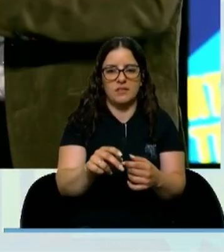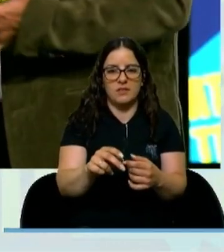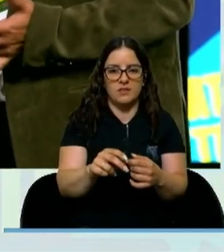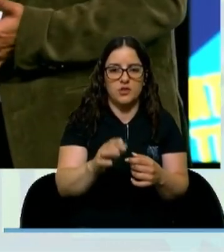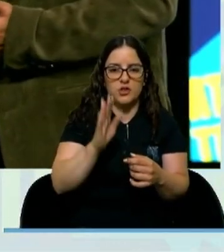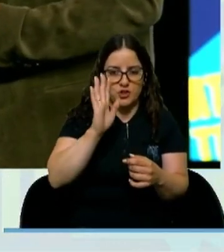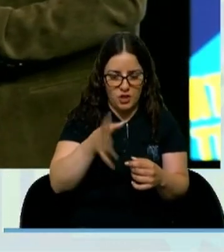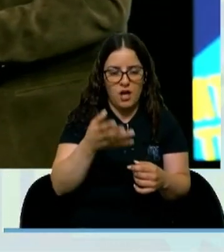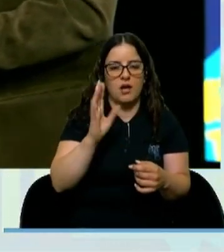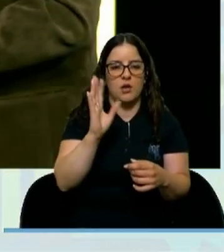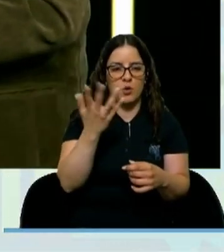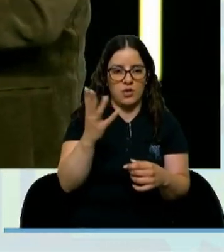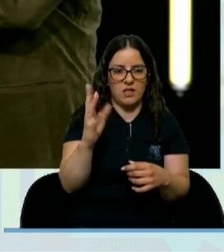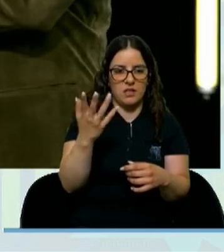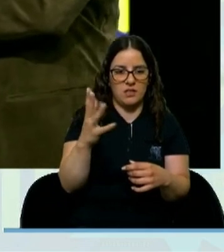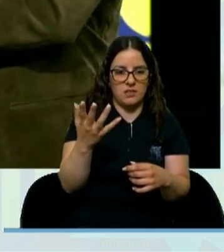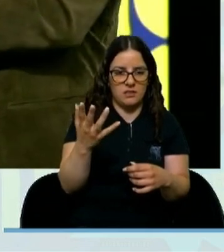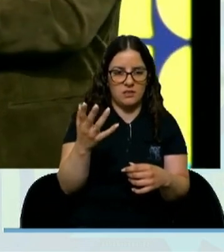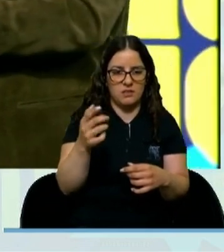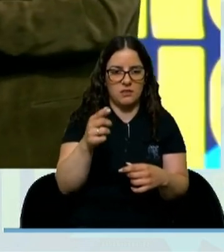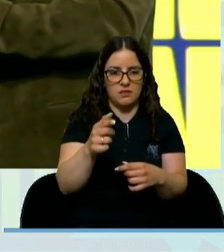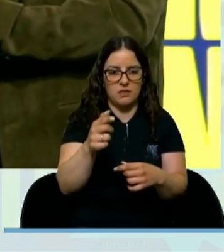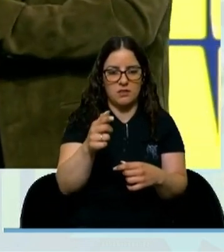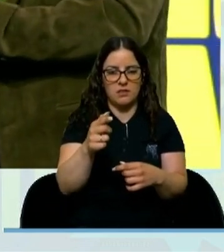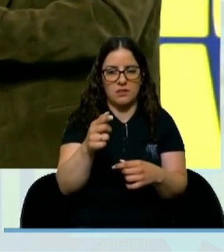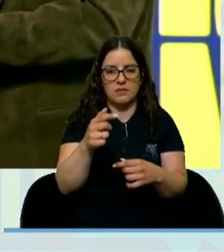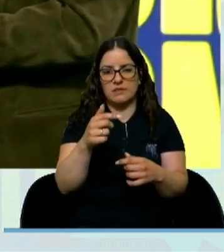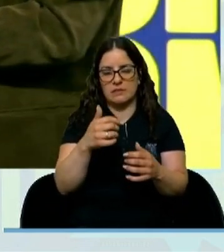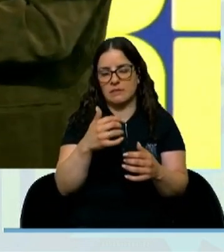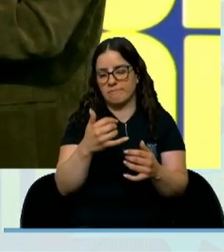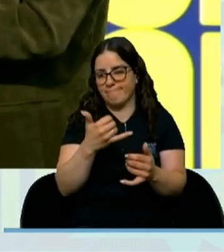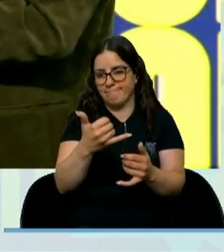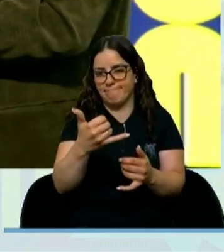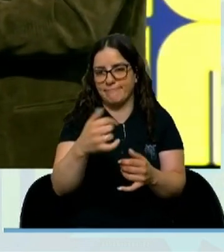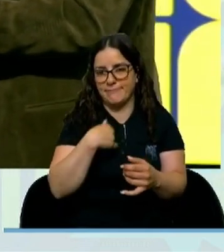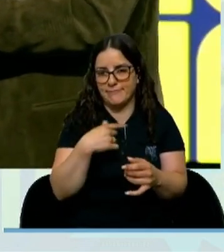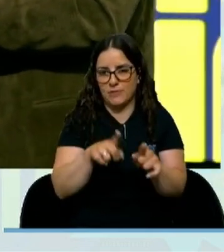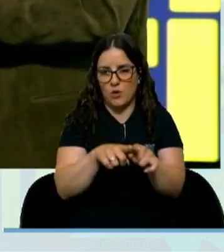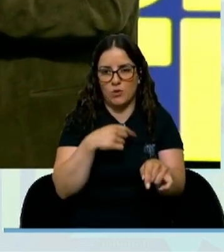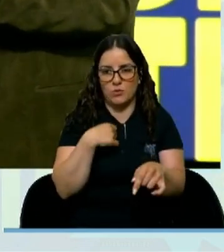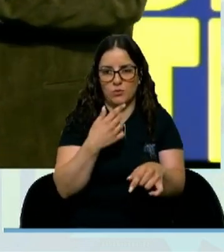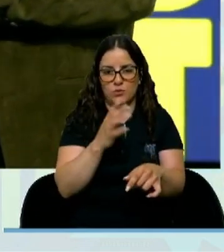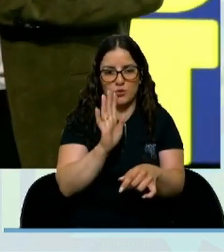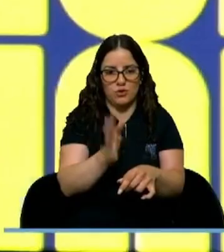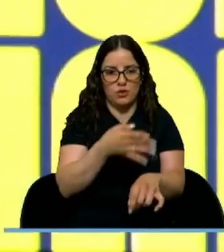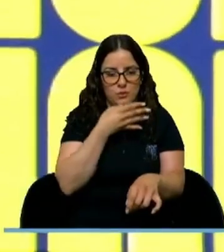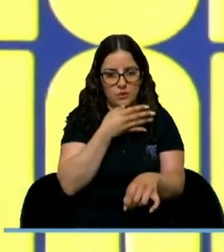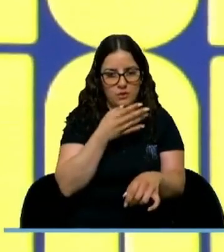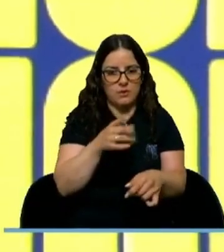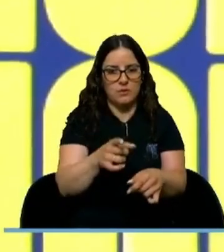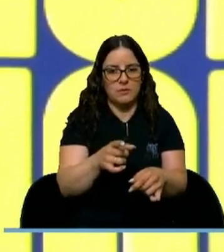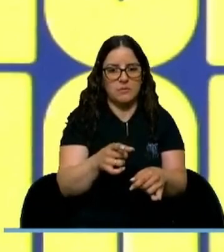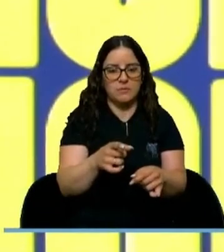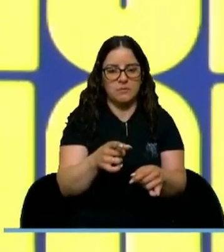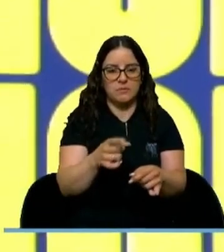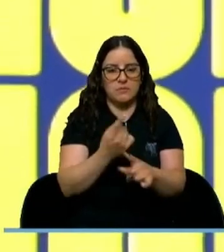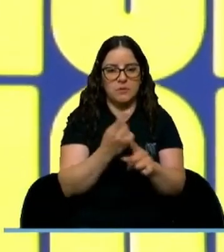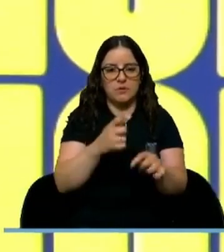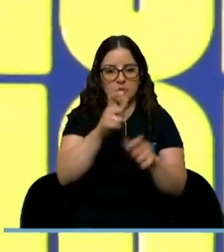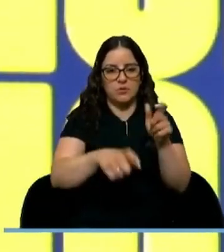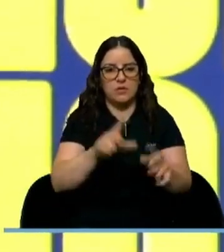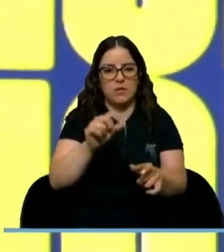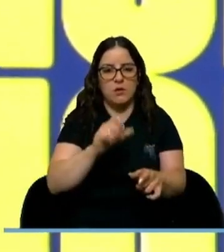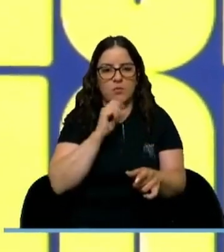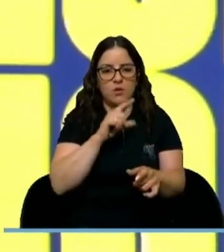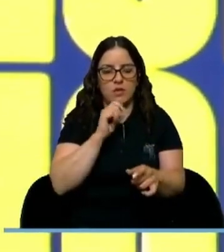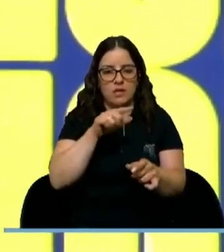acontecer. E o que se vai seguir, como eu já expliquei, porque os indivíduos também têm oportunidades